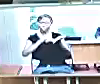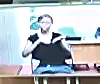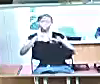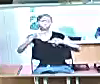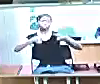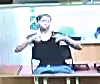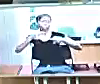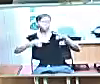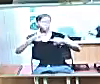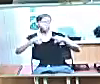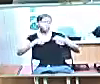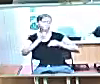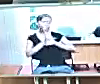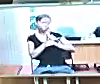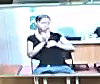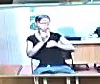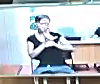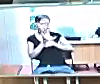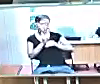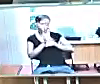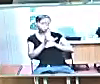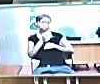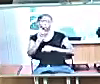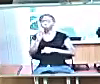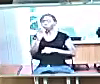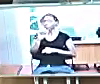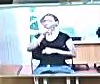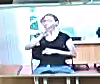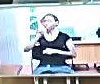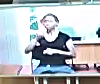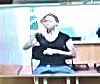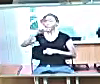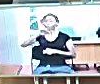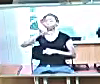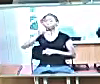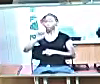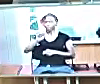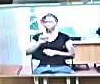políticas e estratégias é otávio martins maia